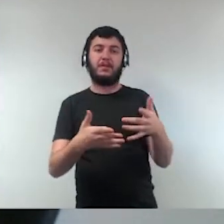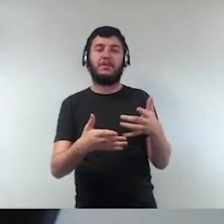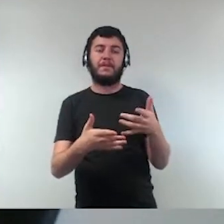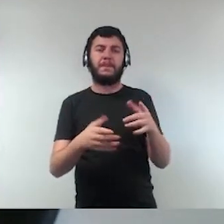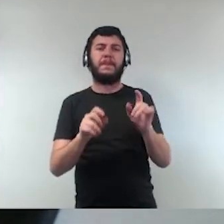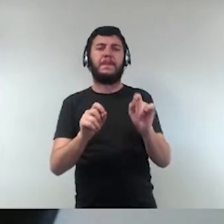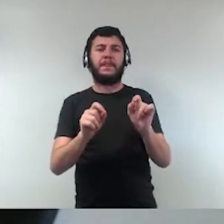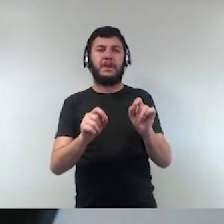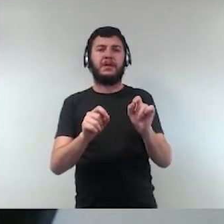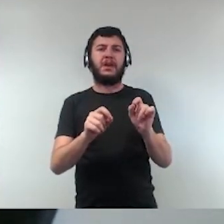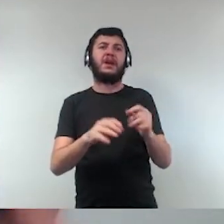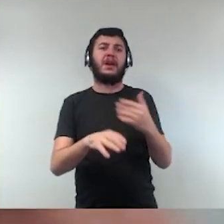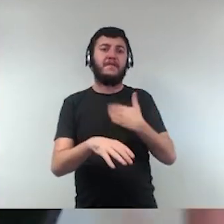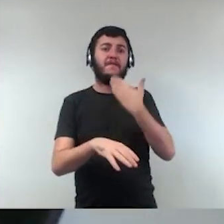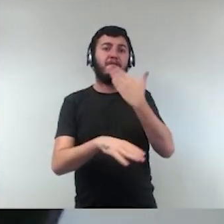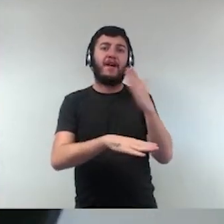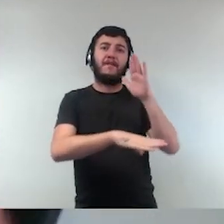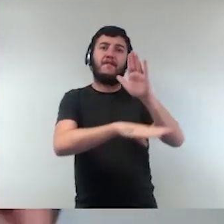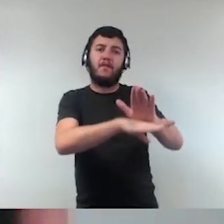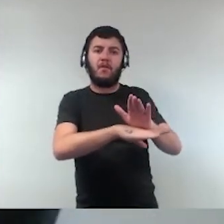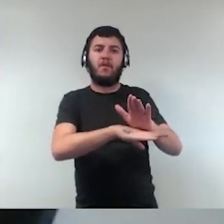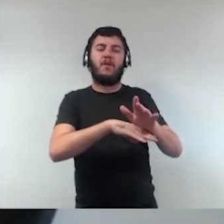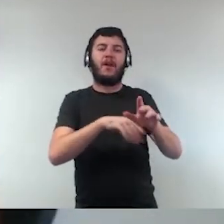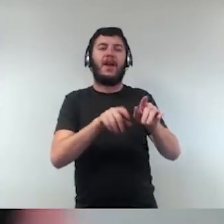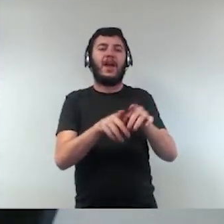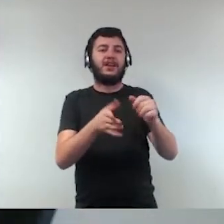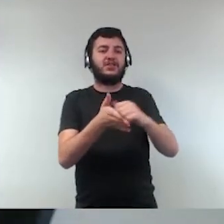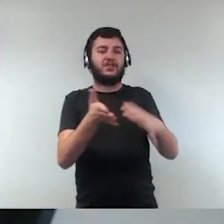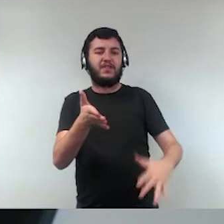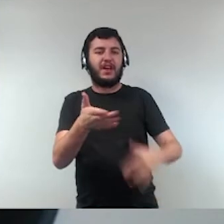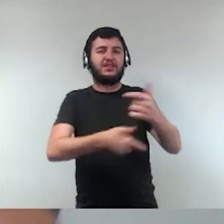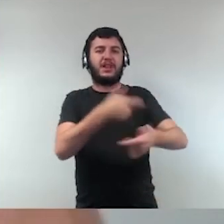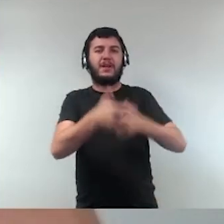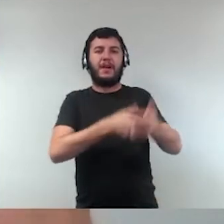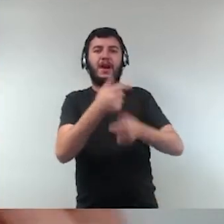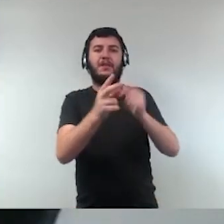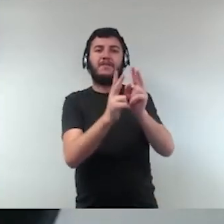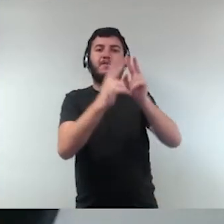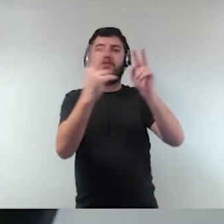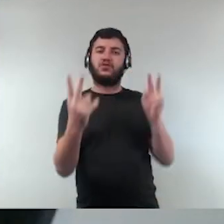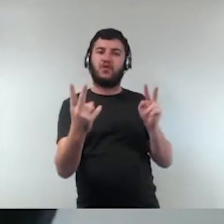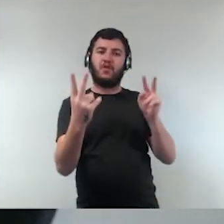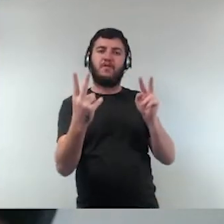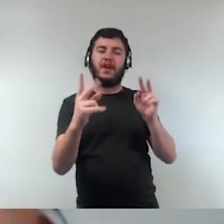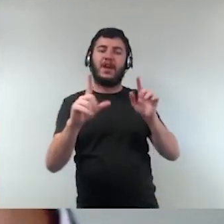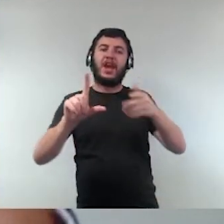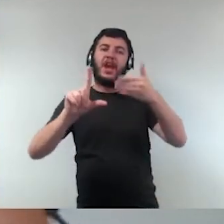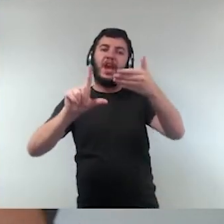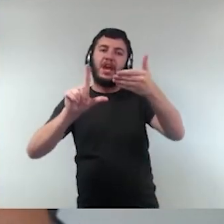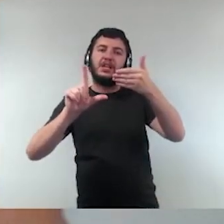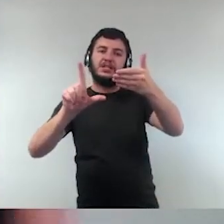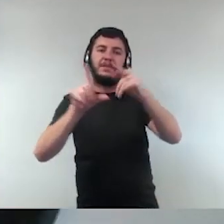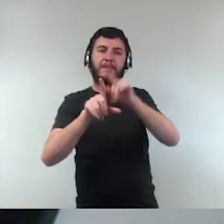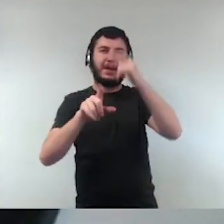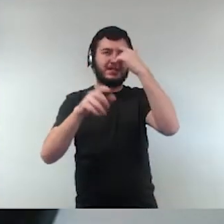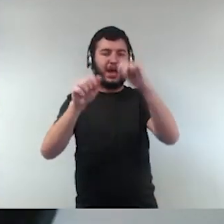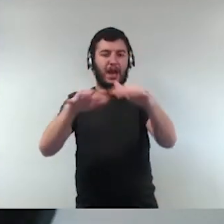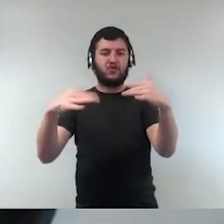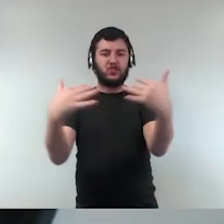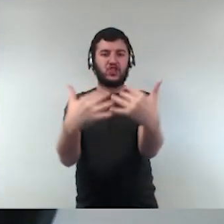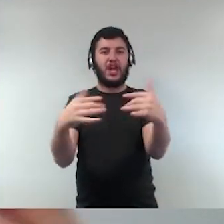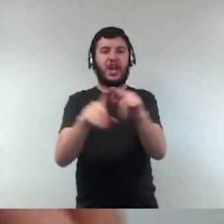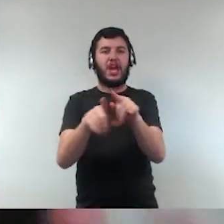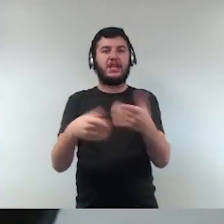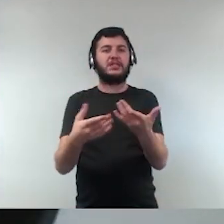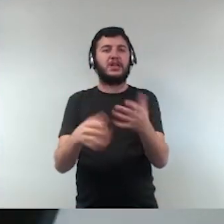à realização de atividades por meio de videoconferência, etc. Pensem-se nas audiências, pensem-se nas sessões de julgamento, pensem